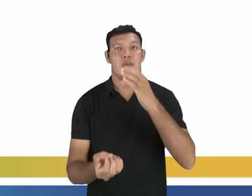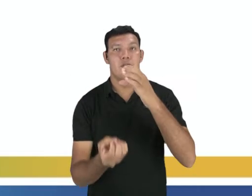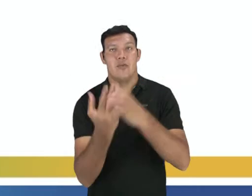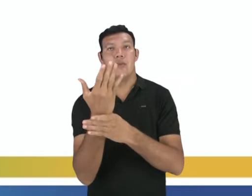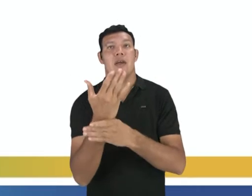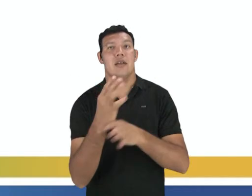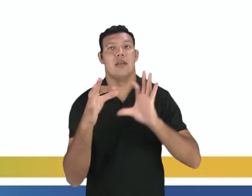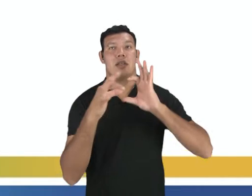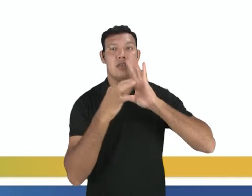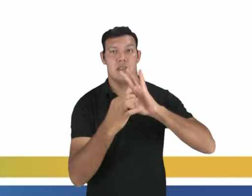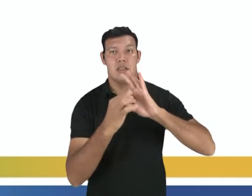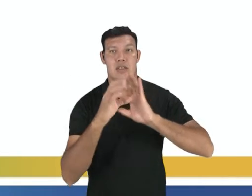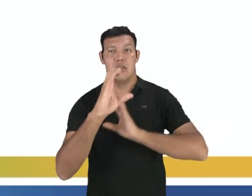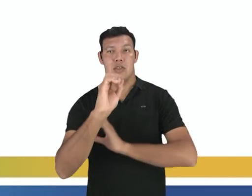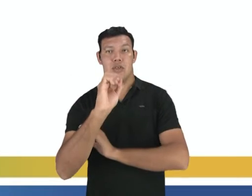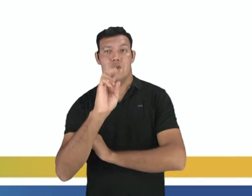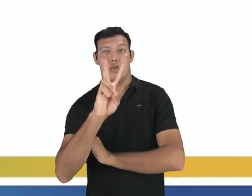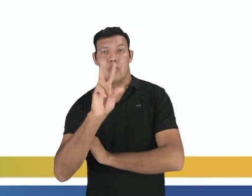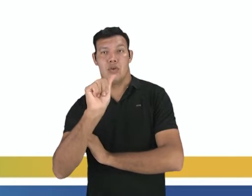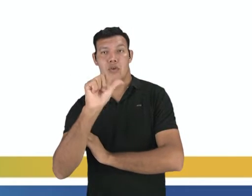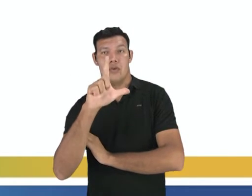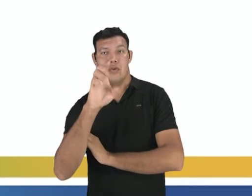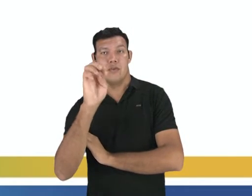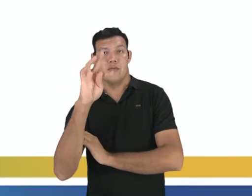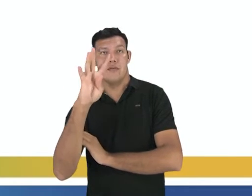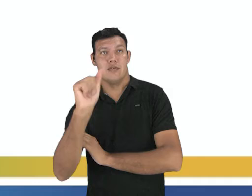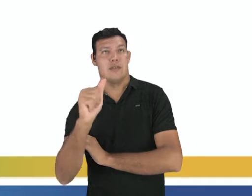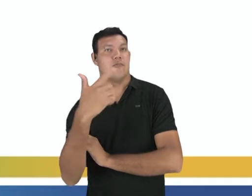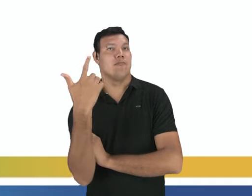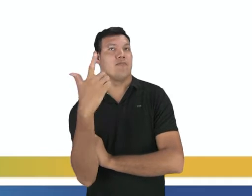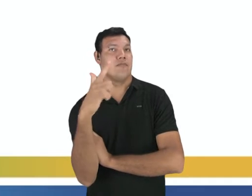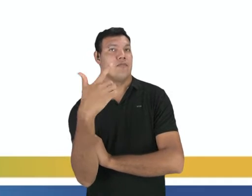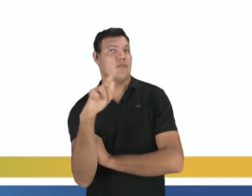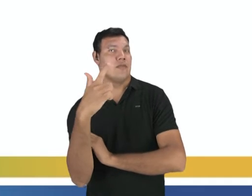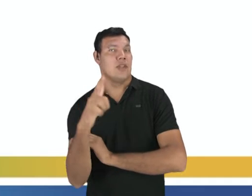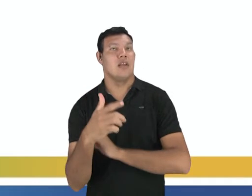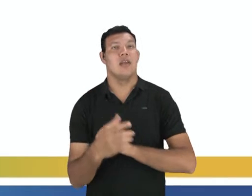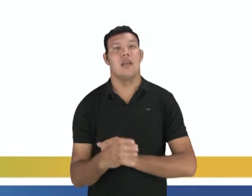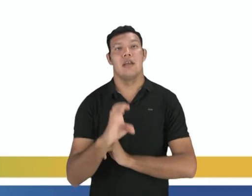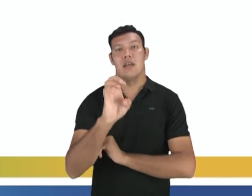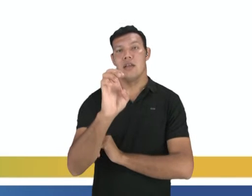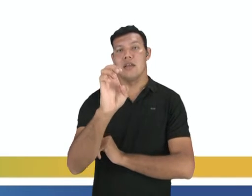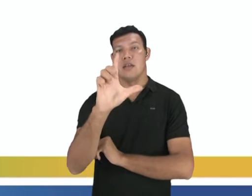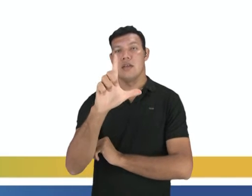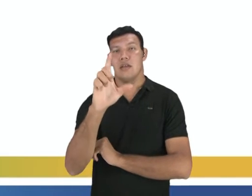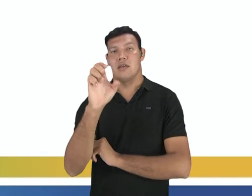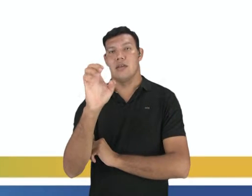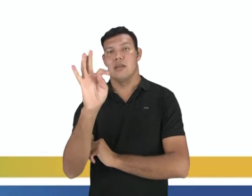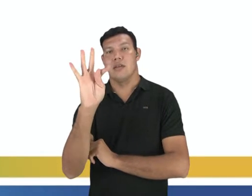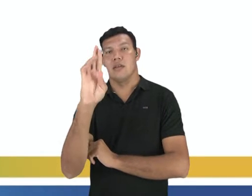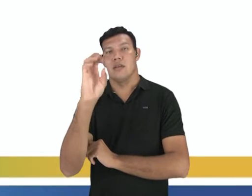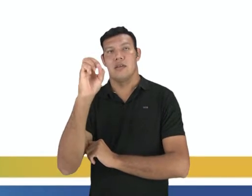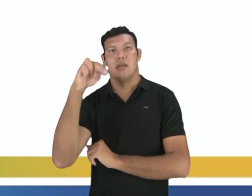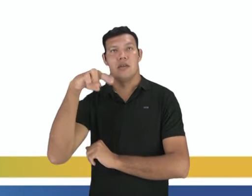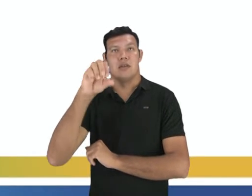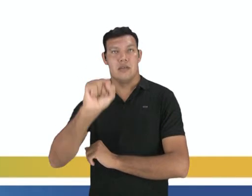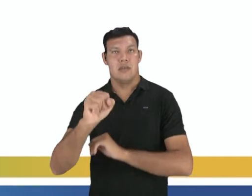de elétrons, não possuem íons inicialmente. Porém, todas as substâncias